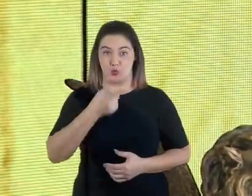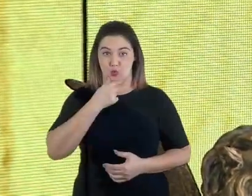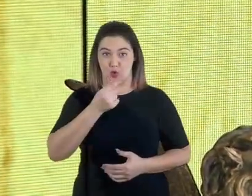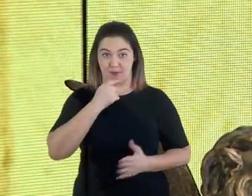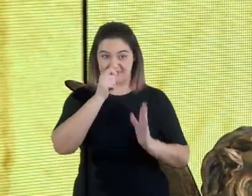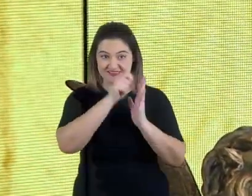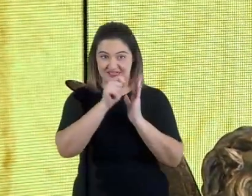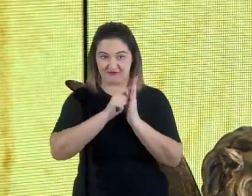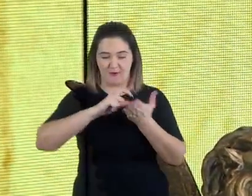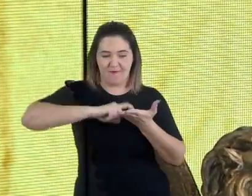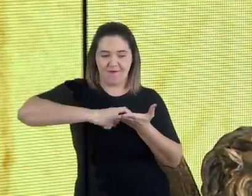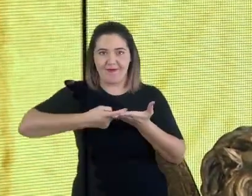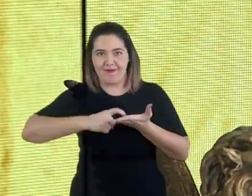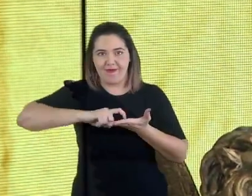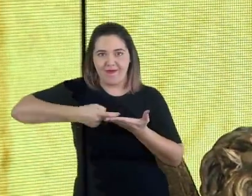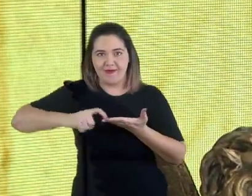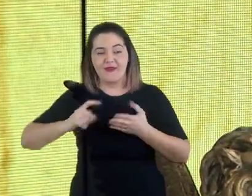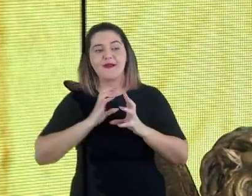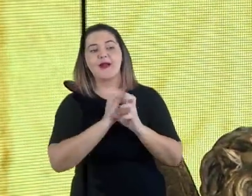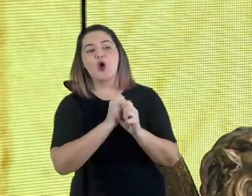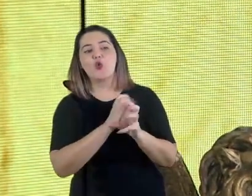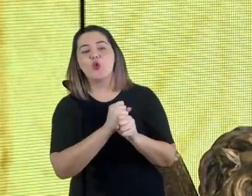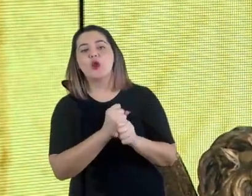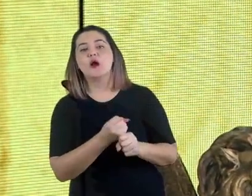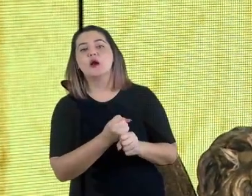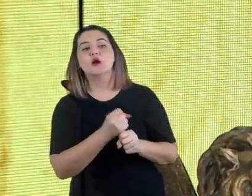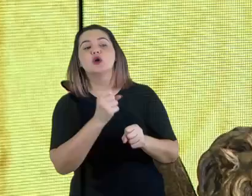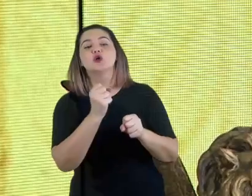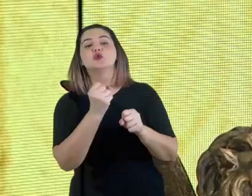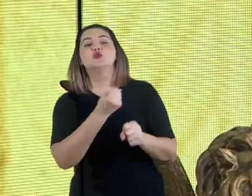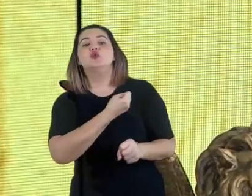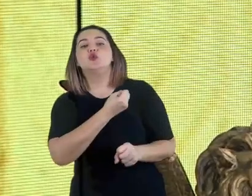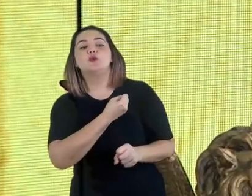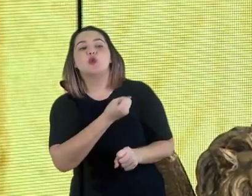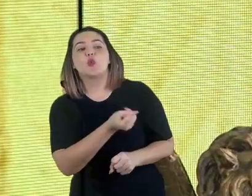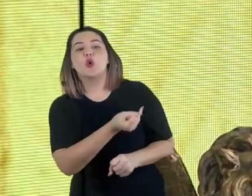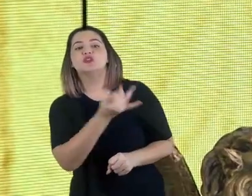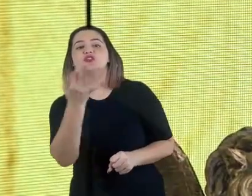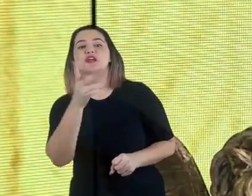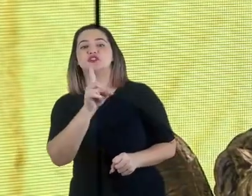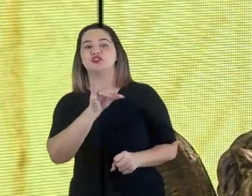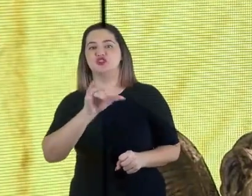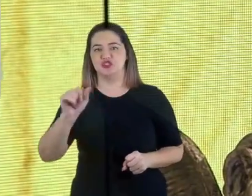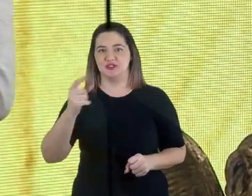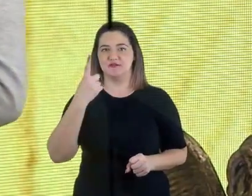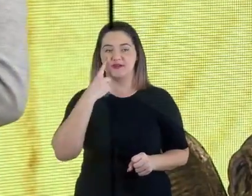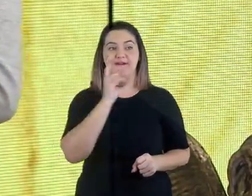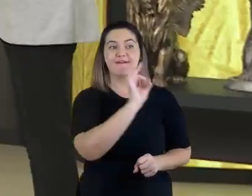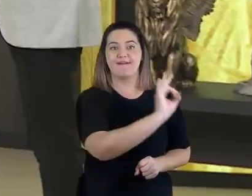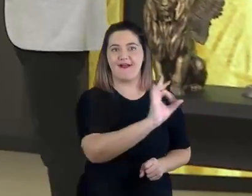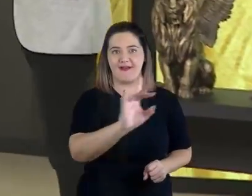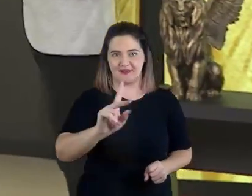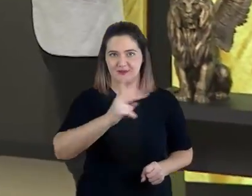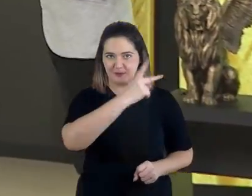então o número de dias do trabalho de cada um dos empregados. E veja o que ele colocou. Vamos de novo à tela